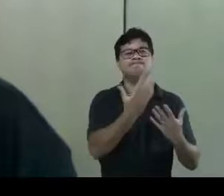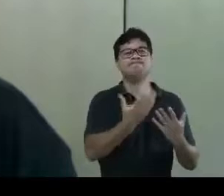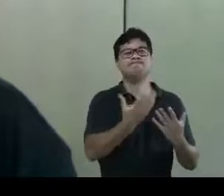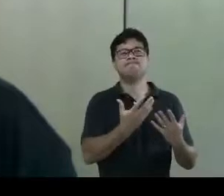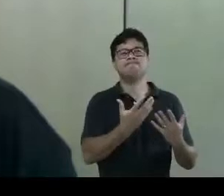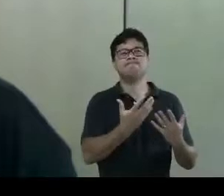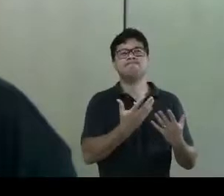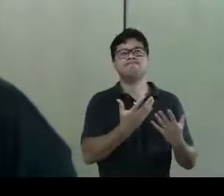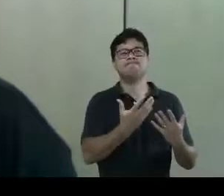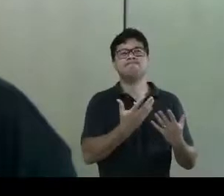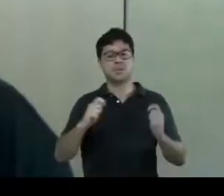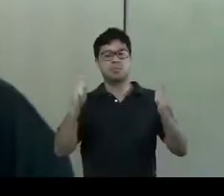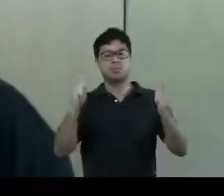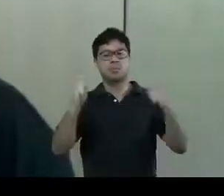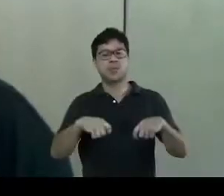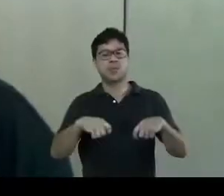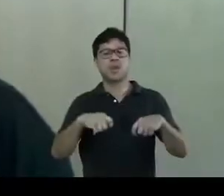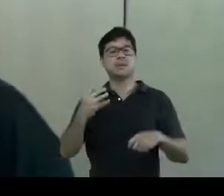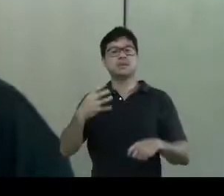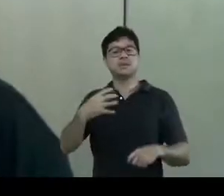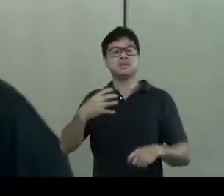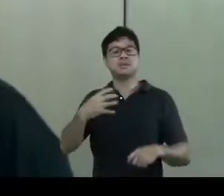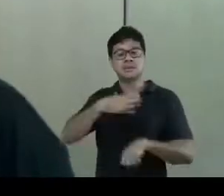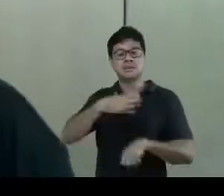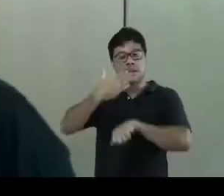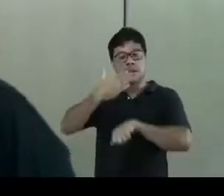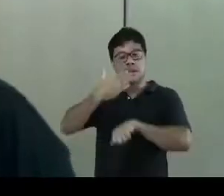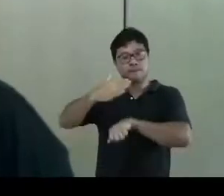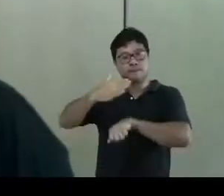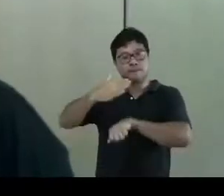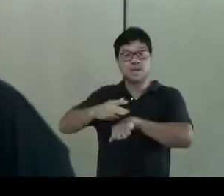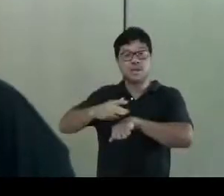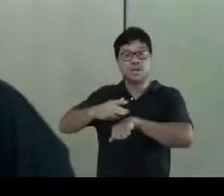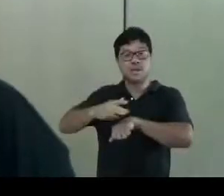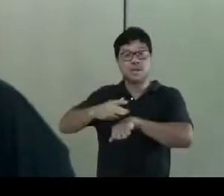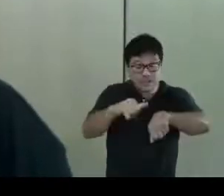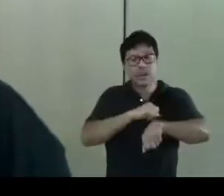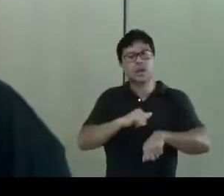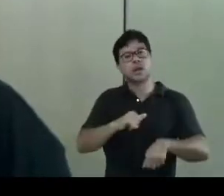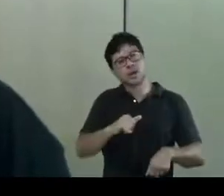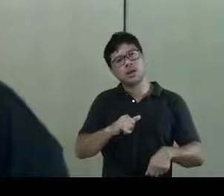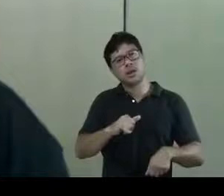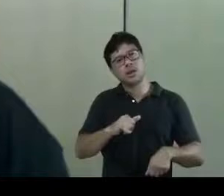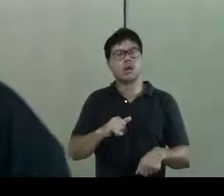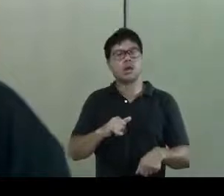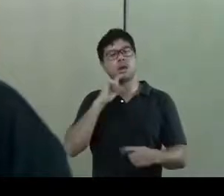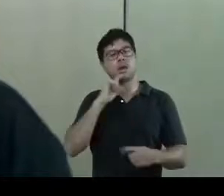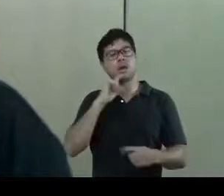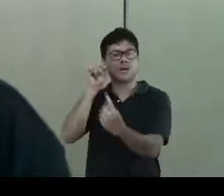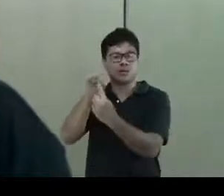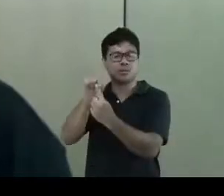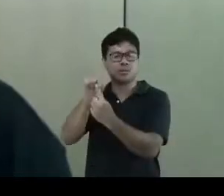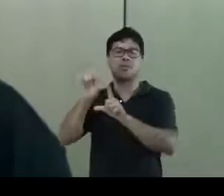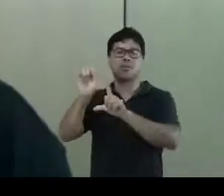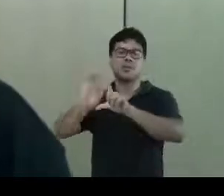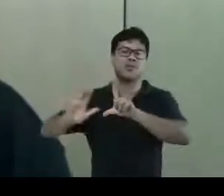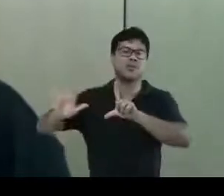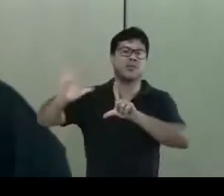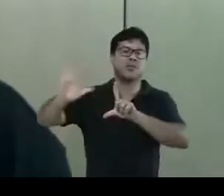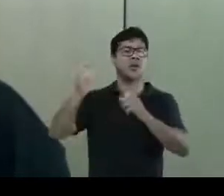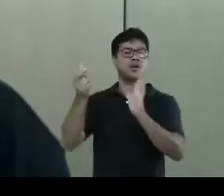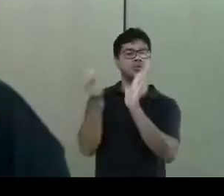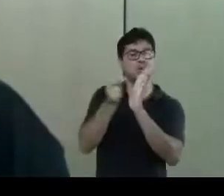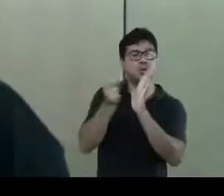a possibilidade de tangenciar práticas e técnicas que digam respeito a plataformas,